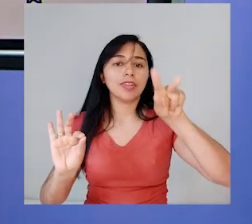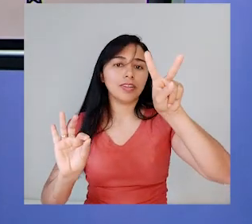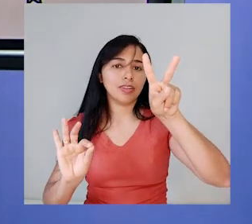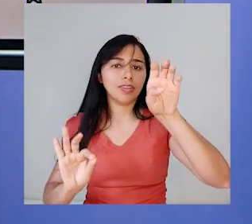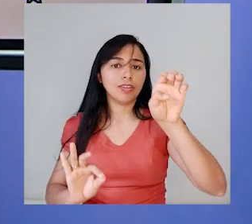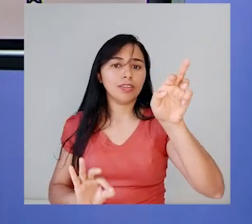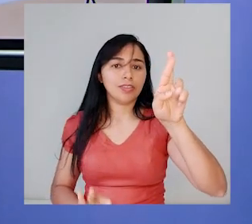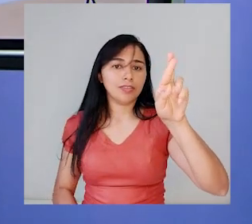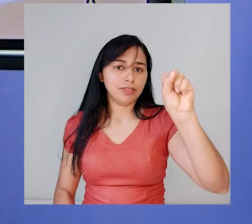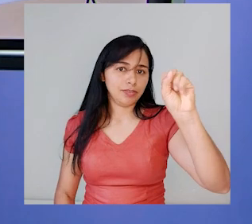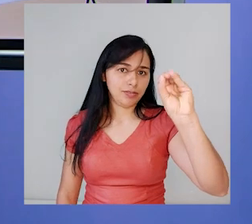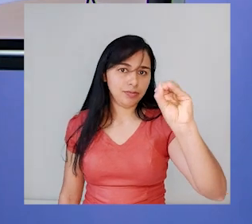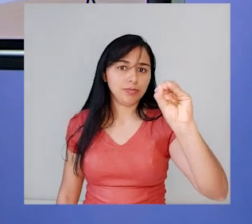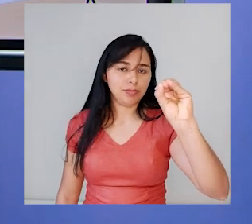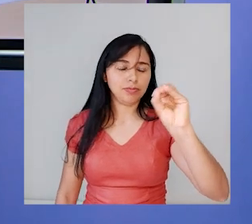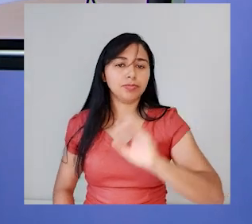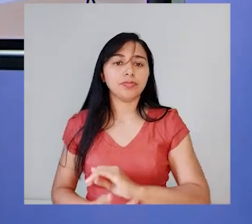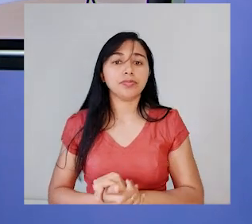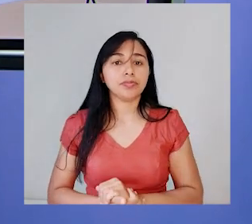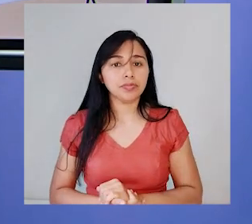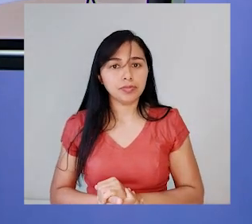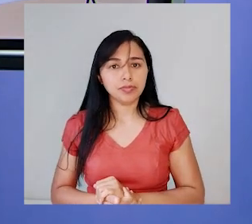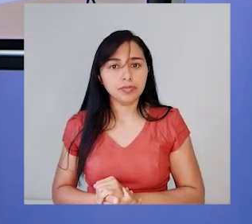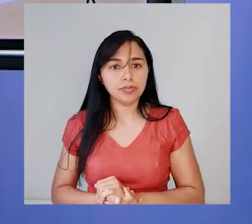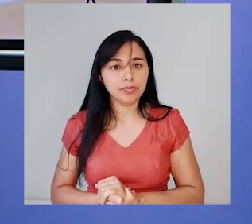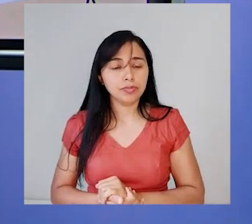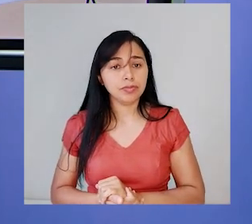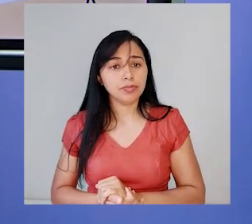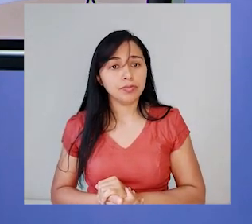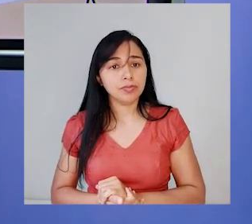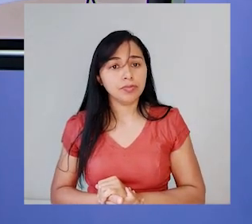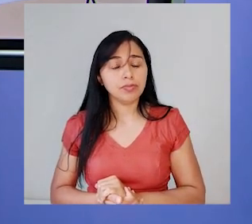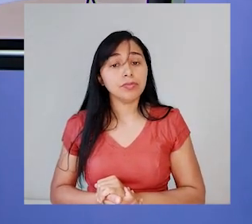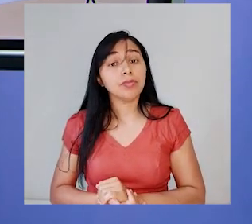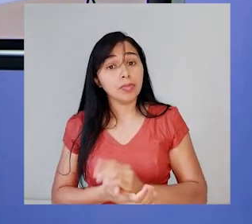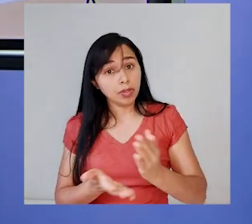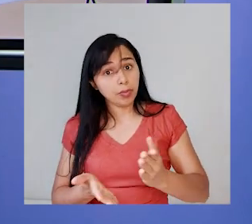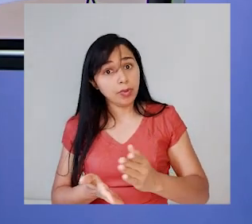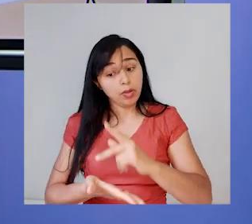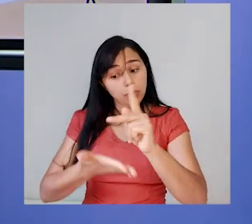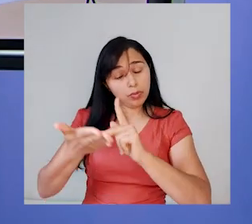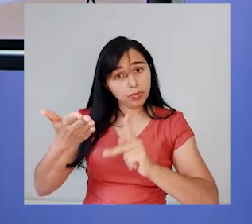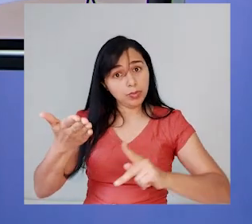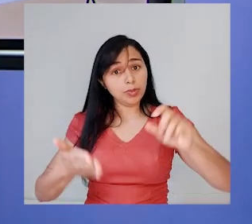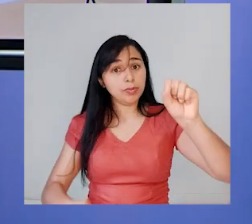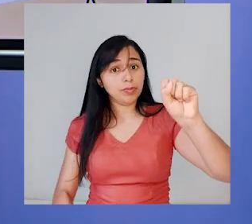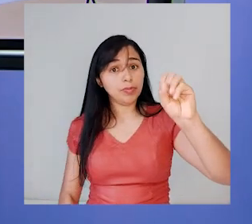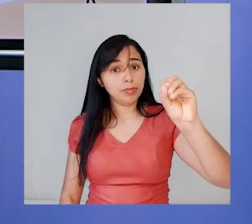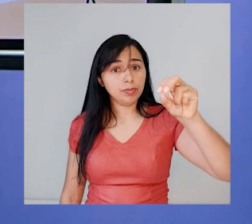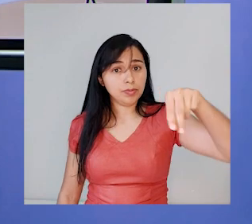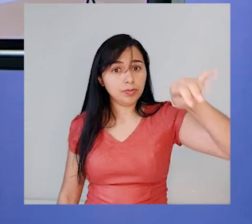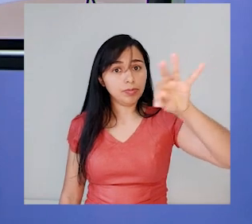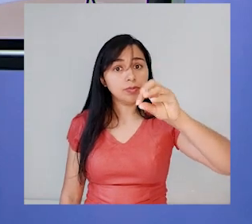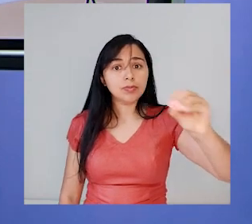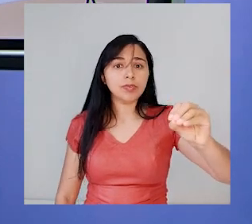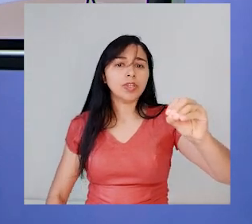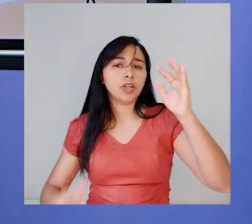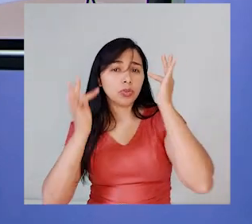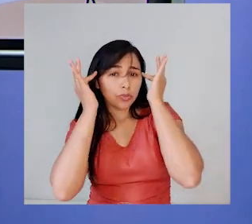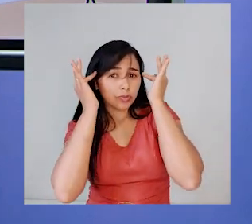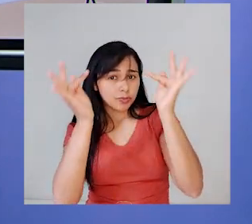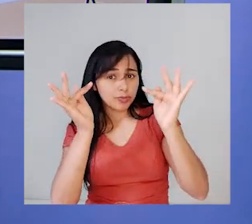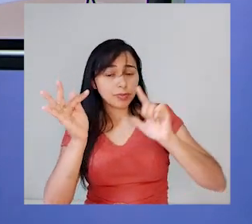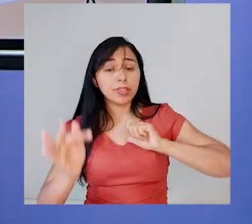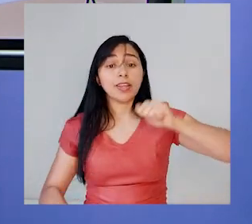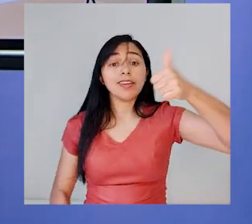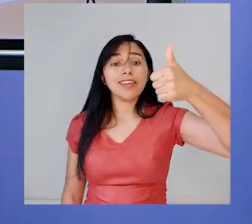verso. Já no soneto de fidelidade, nós temos aqui 14 versos. Então, o verso